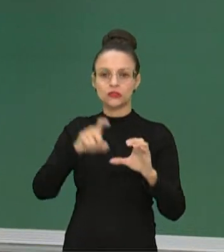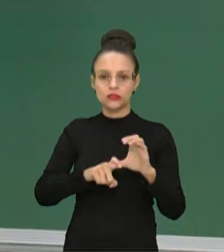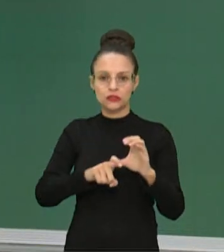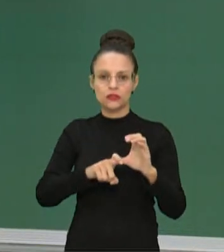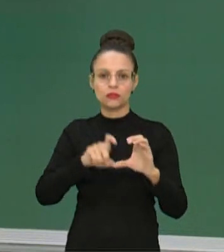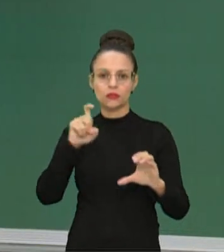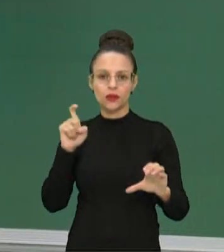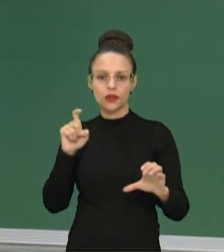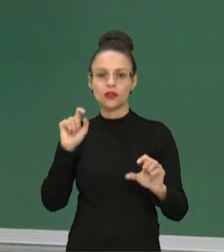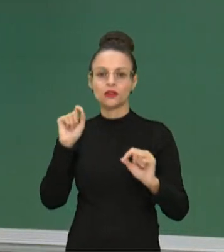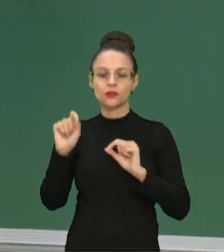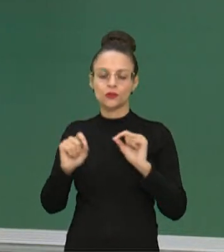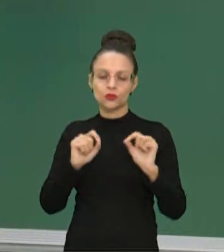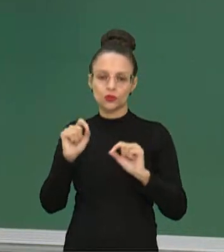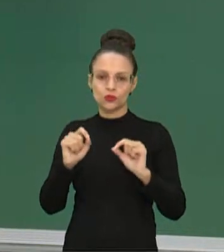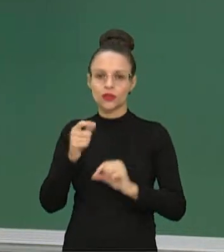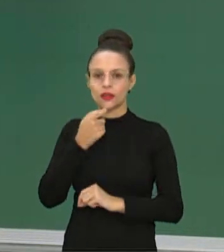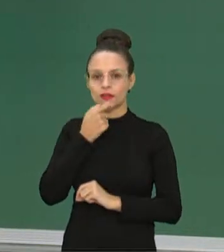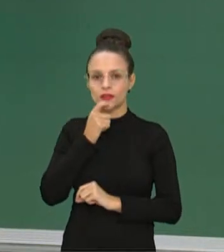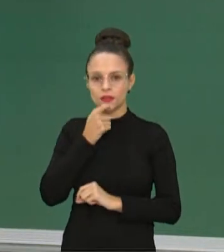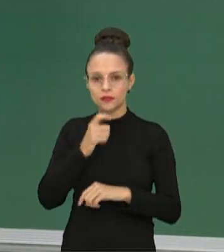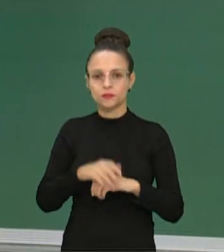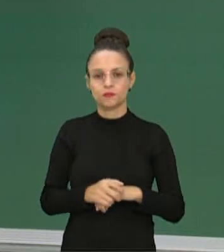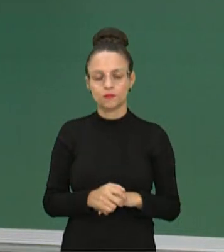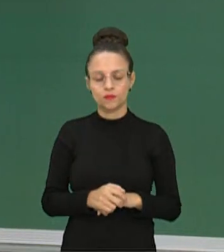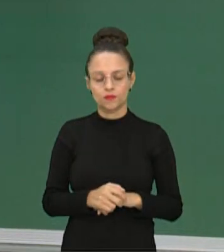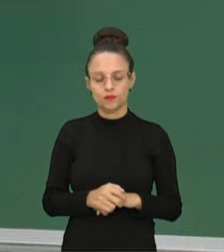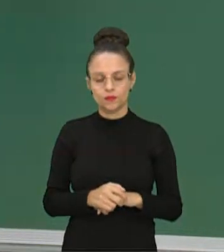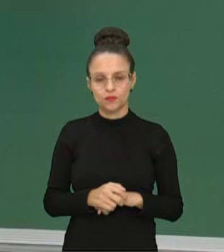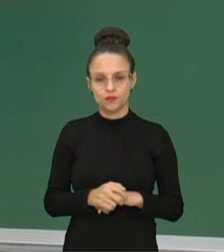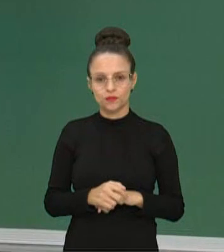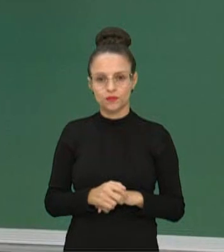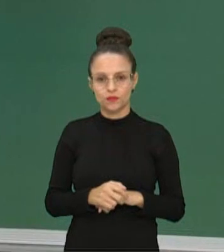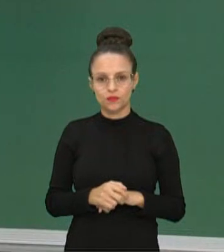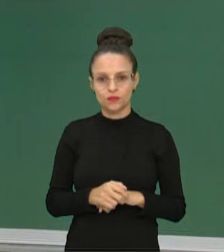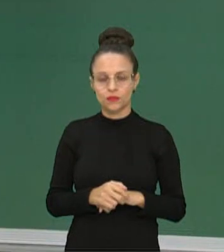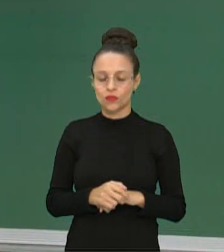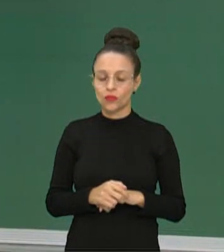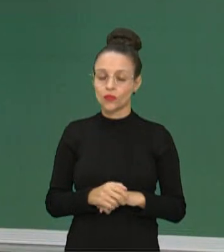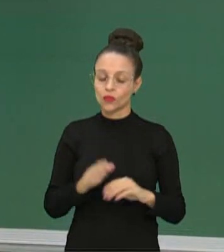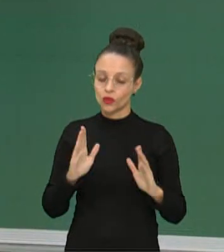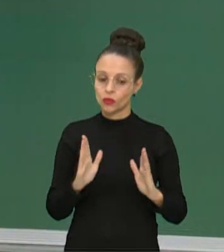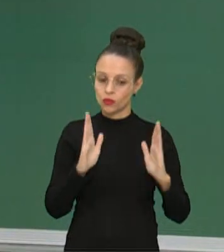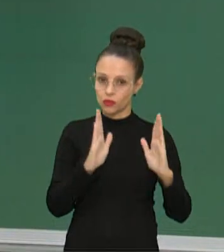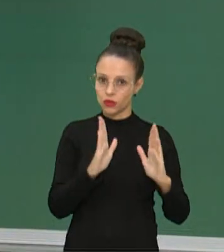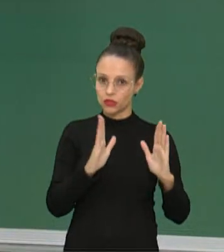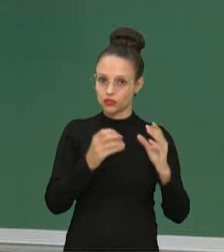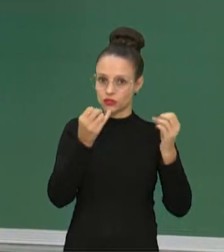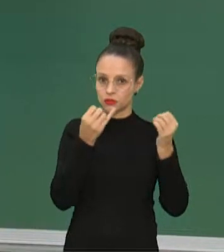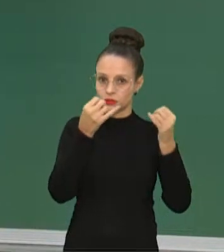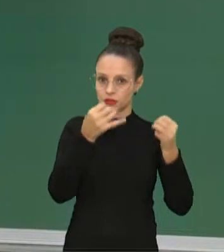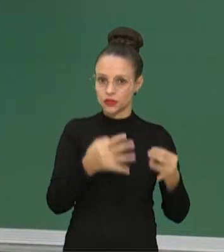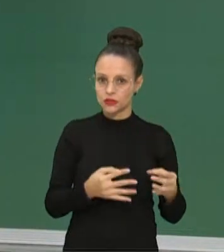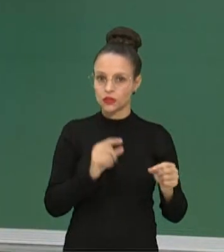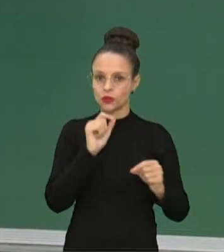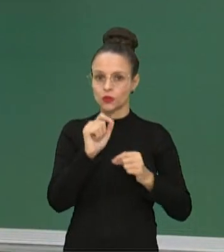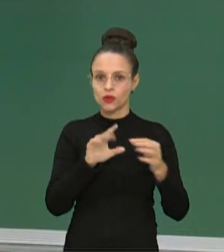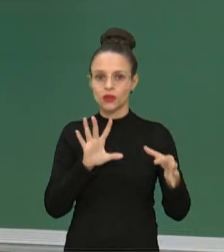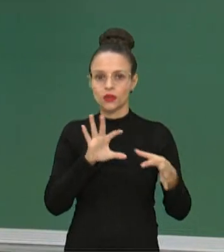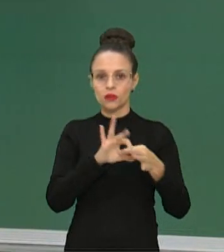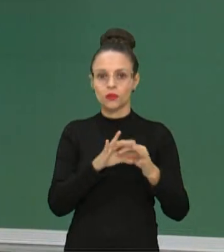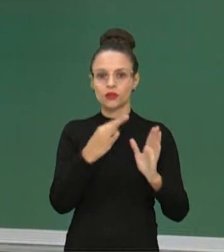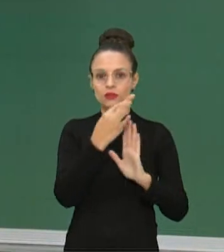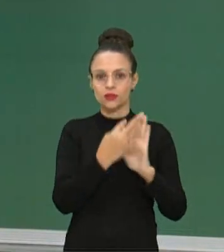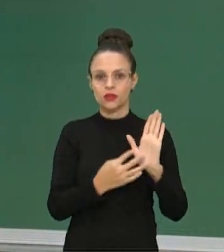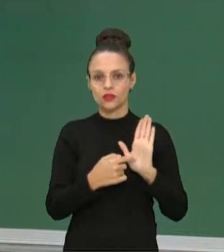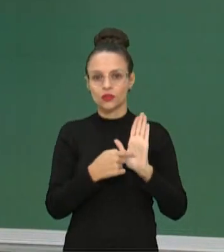separar da Inglaterra. Uma parte dessa explicação está no próprio